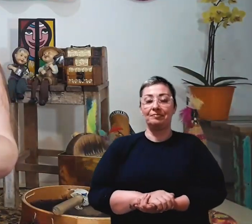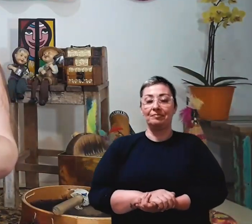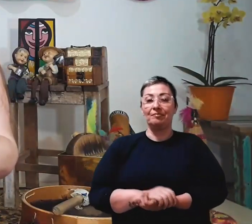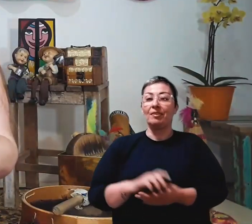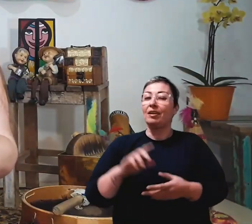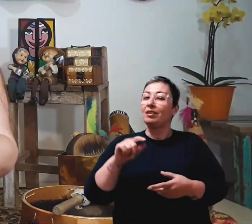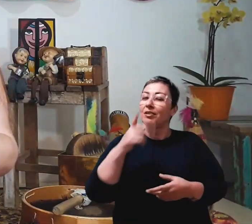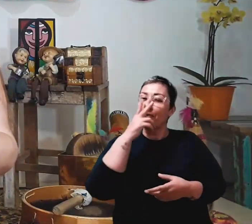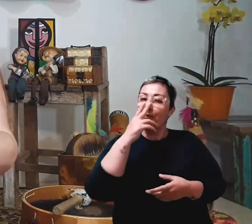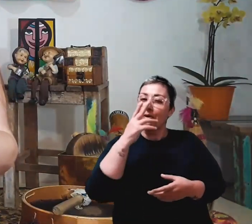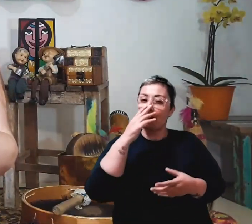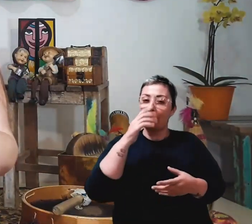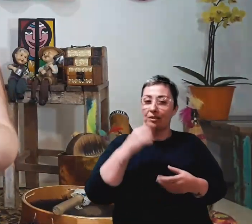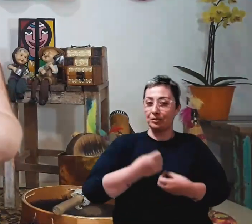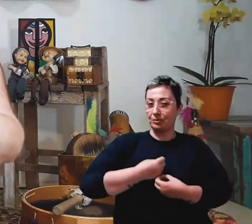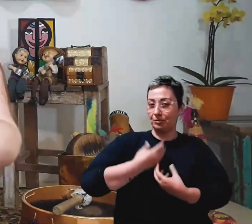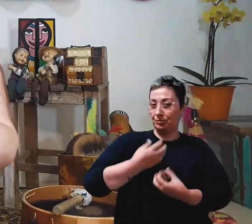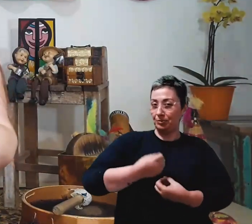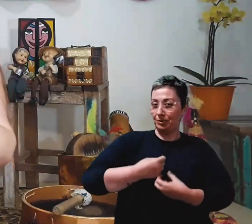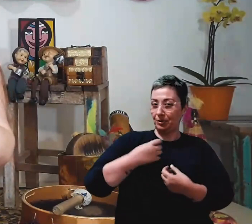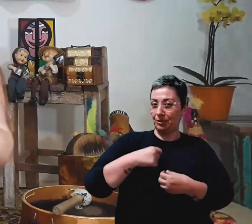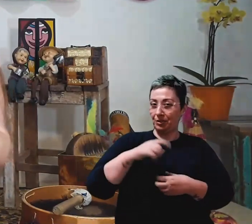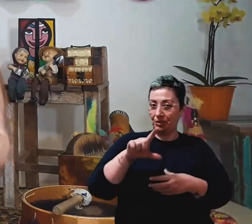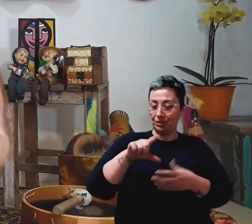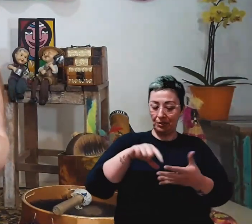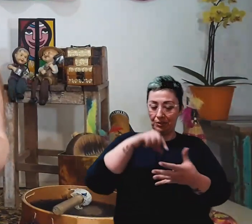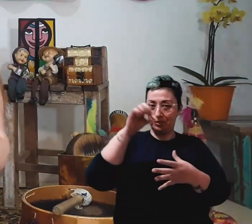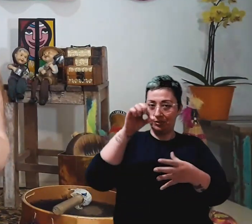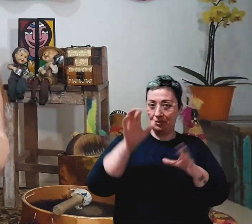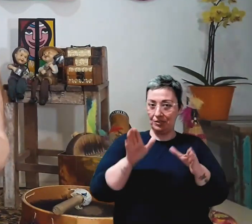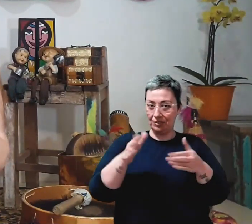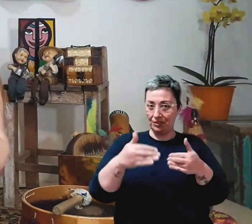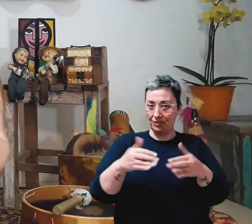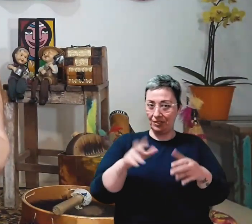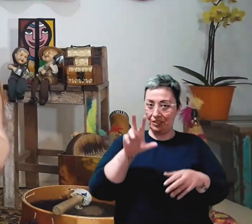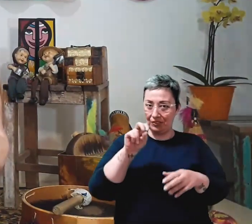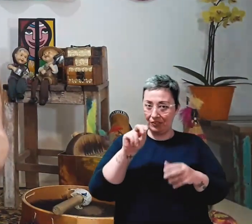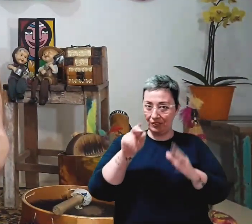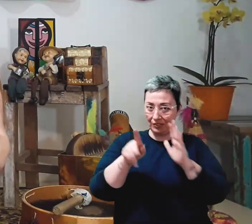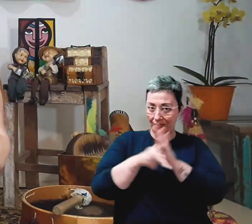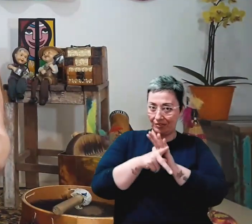Que tal um poema retirado da caixinha de minha avó?